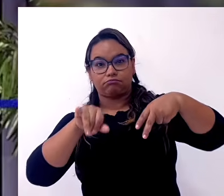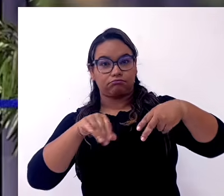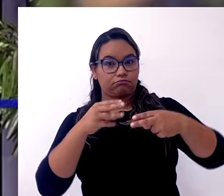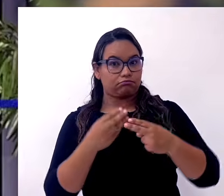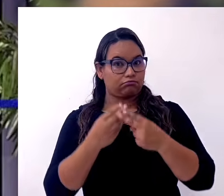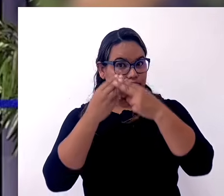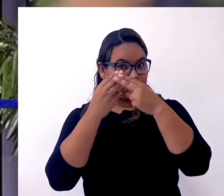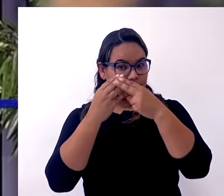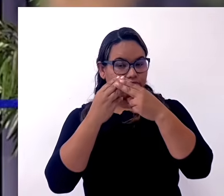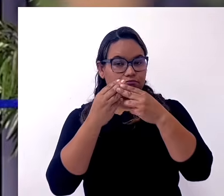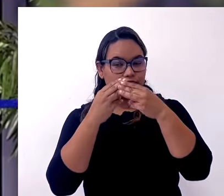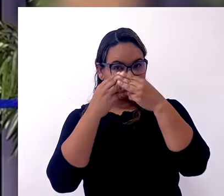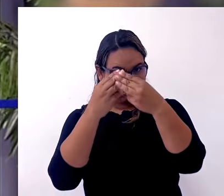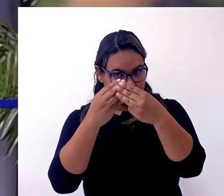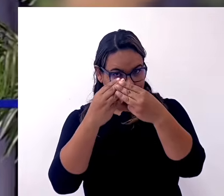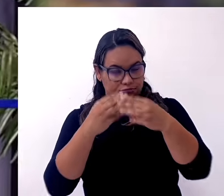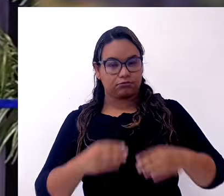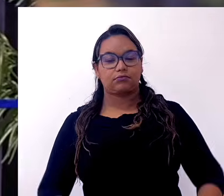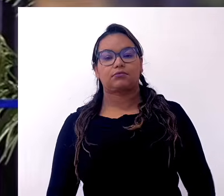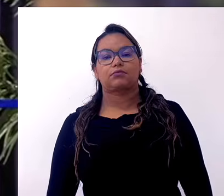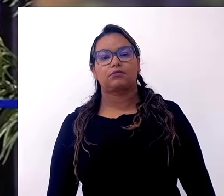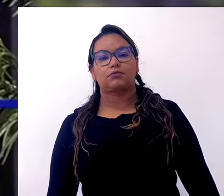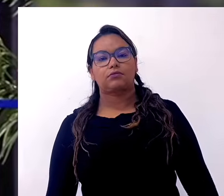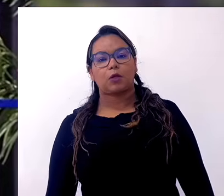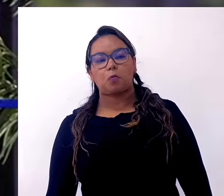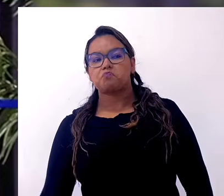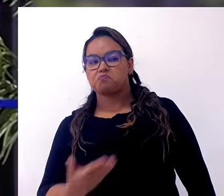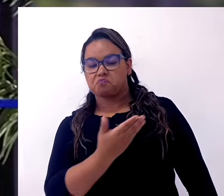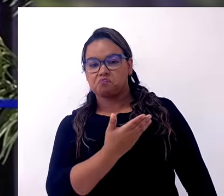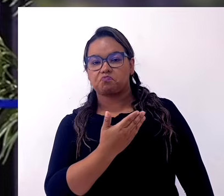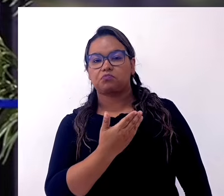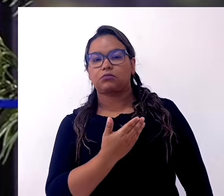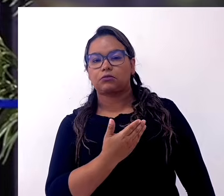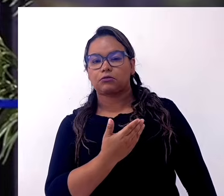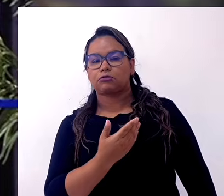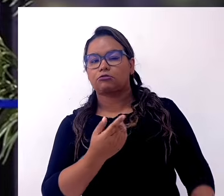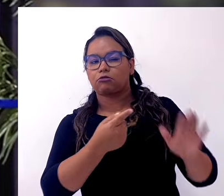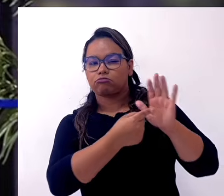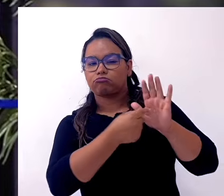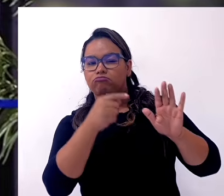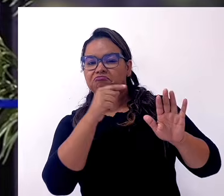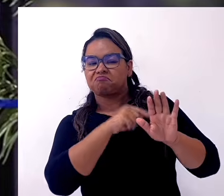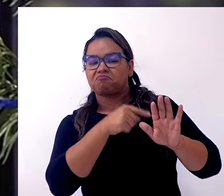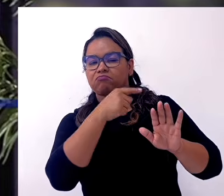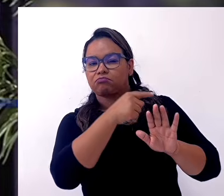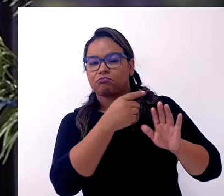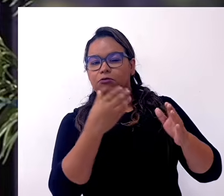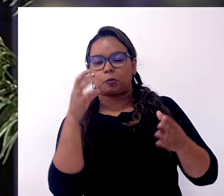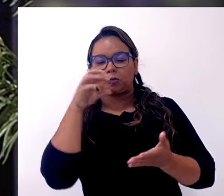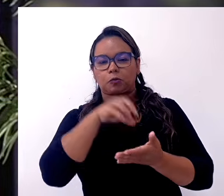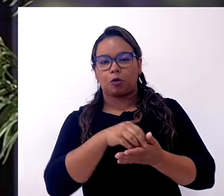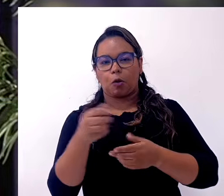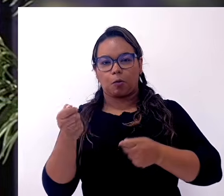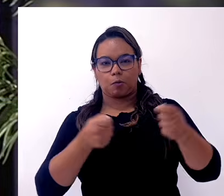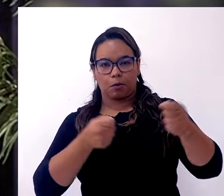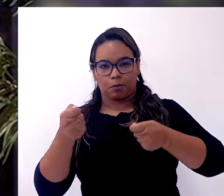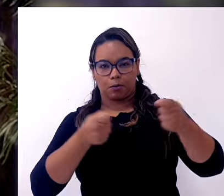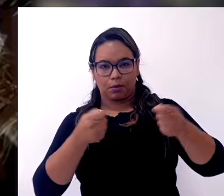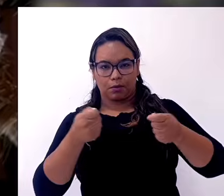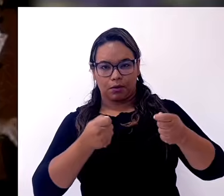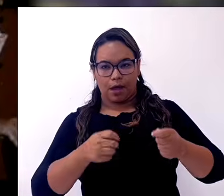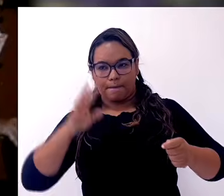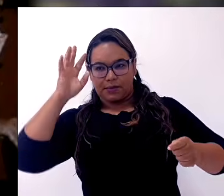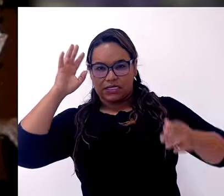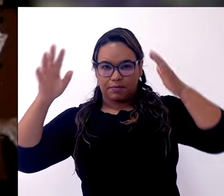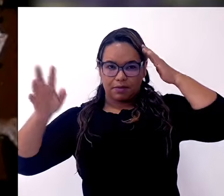centro, controlando as mais poderosas correntes de pensamento do mundo. Porque é isso que este símbolo nos